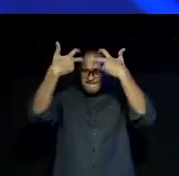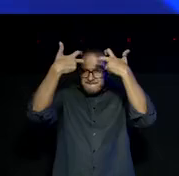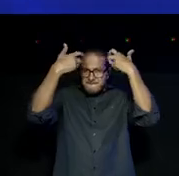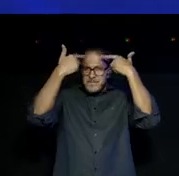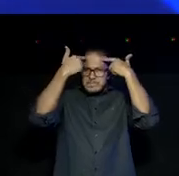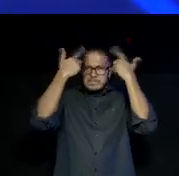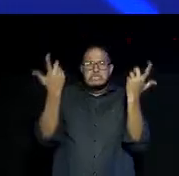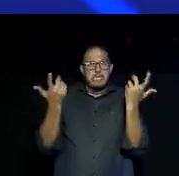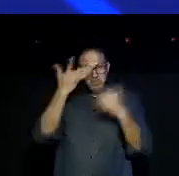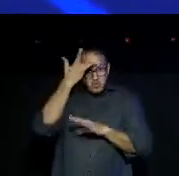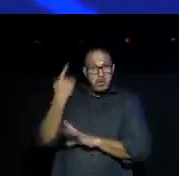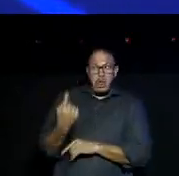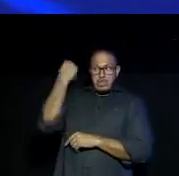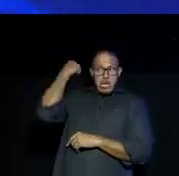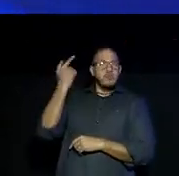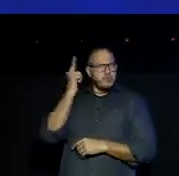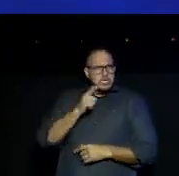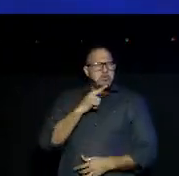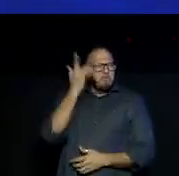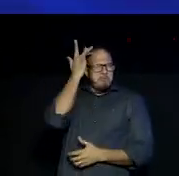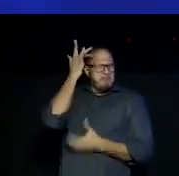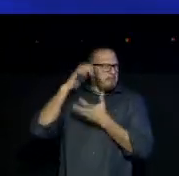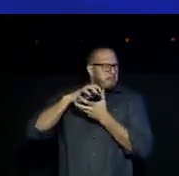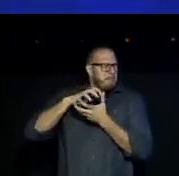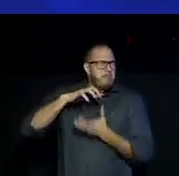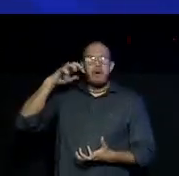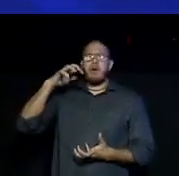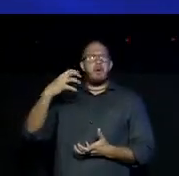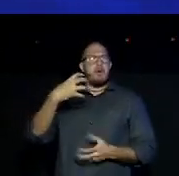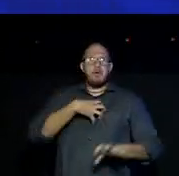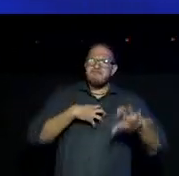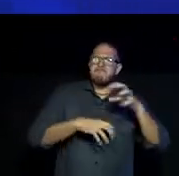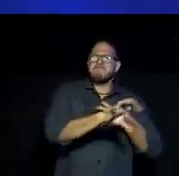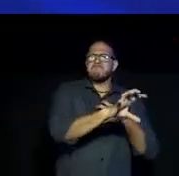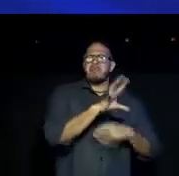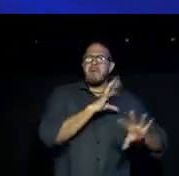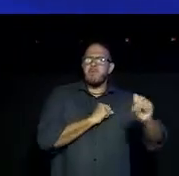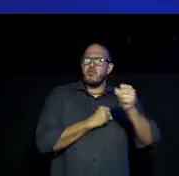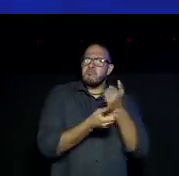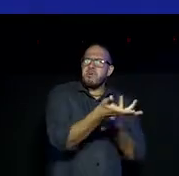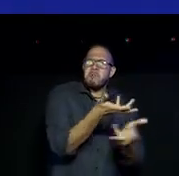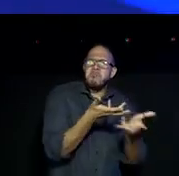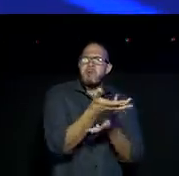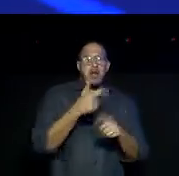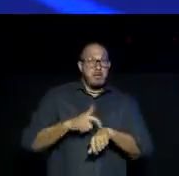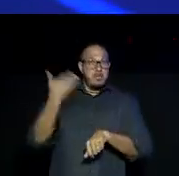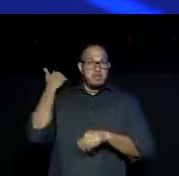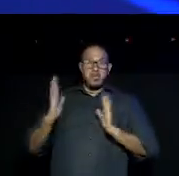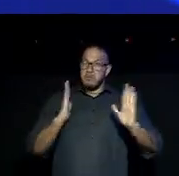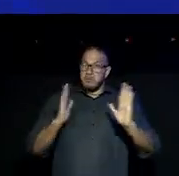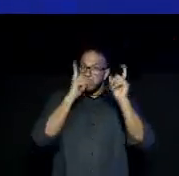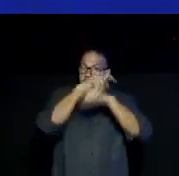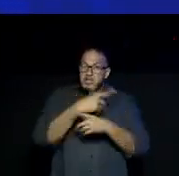que soube viver, pessoas que chegaram a um nível de sabedoria, de fraternidade, de entrega, em tempos remotos, em tempos mais